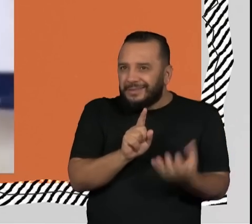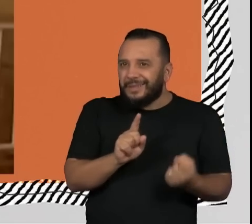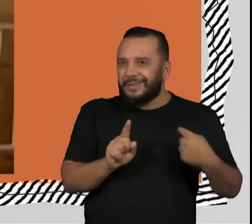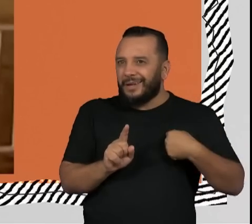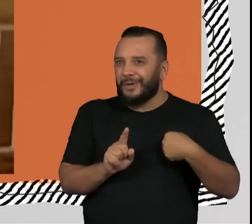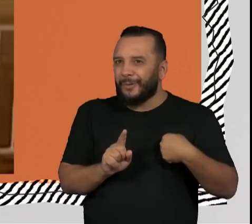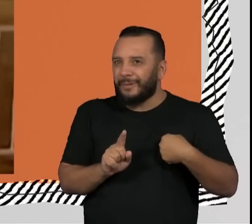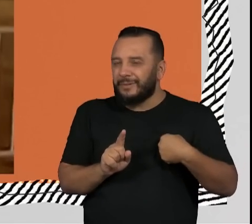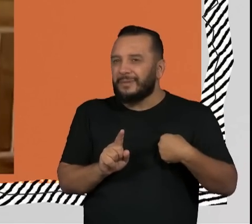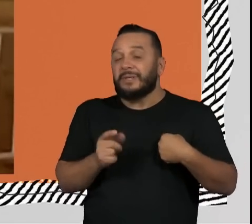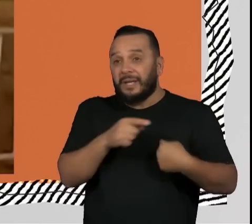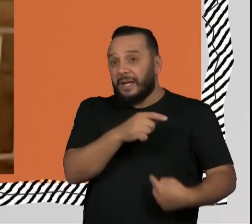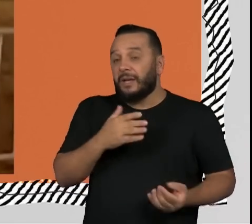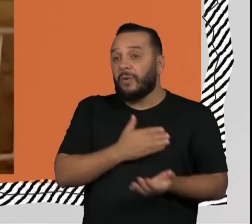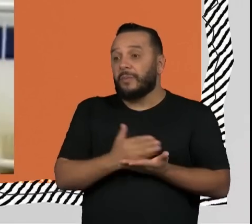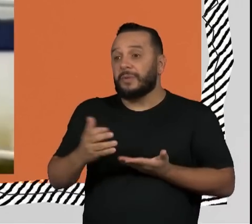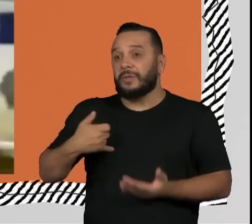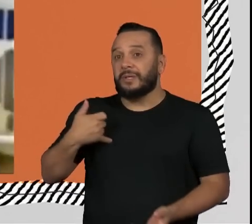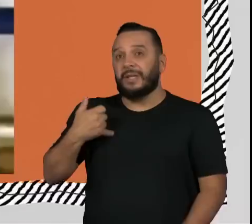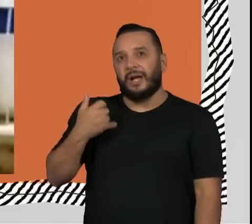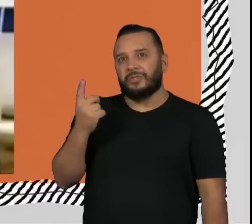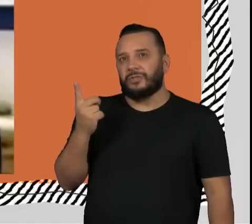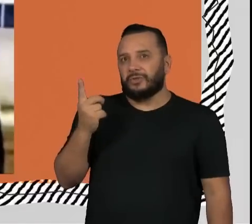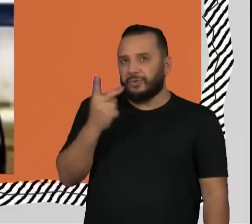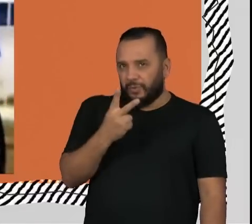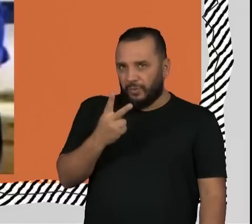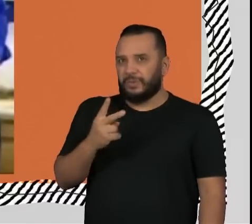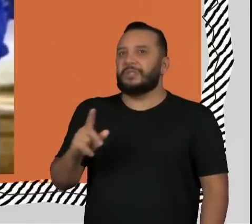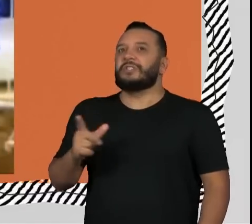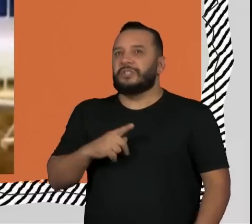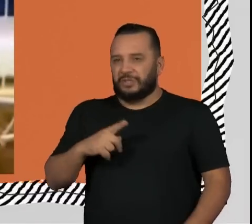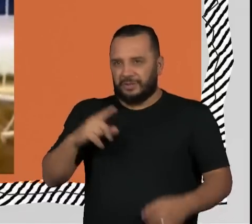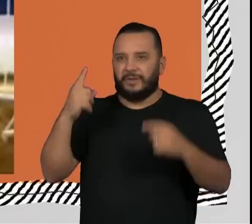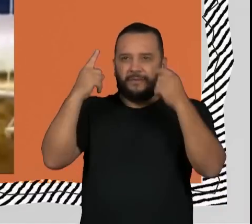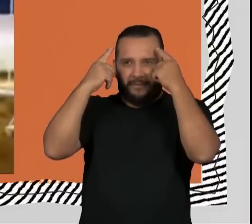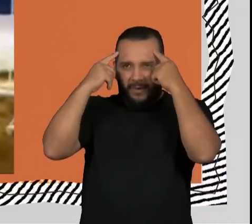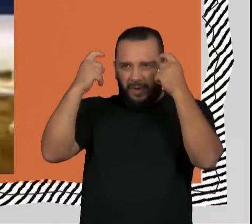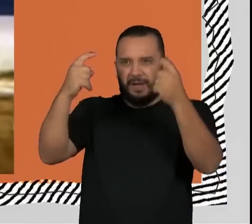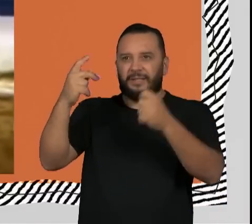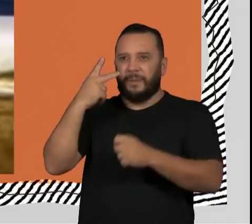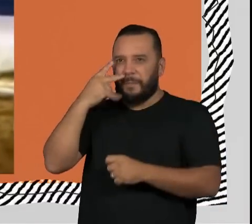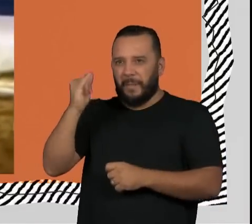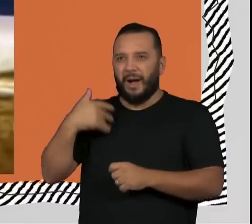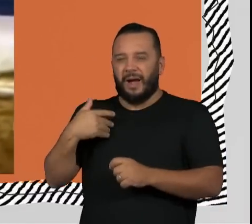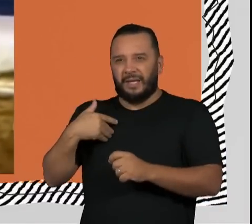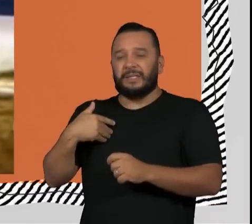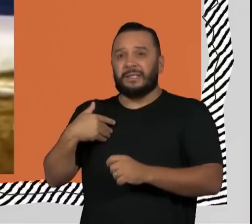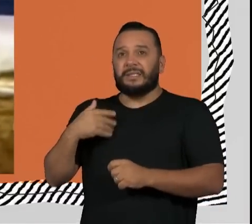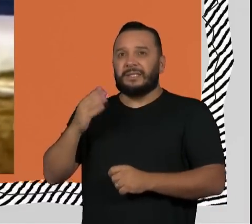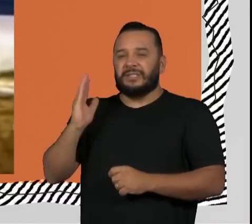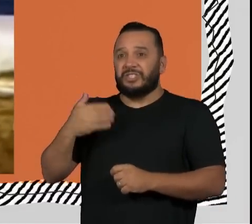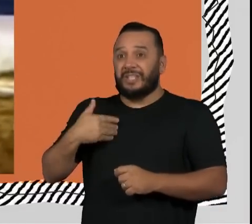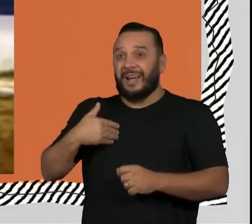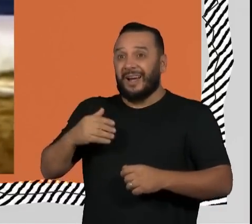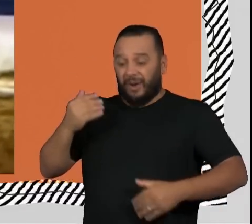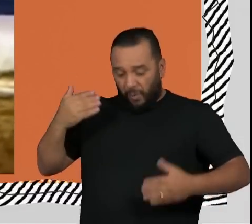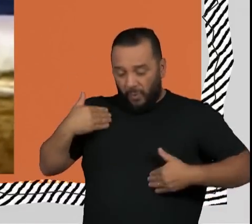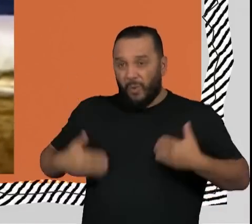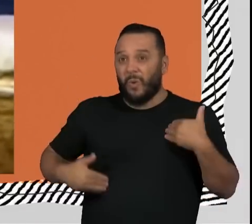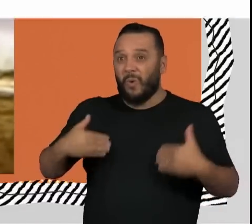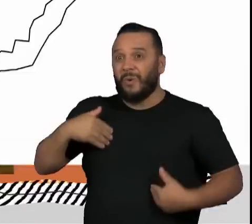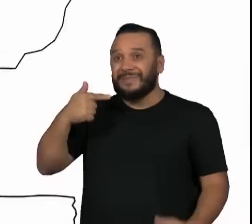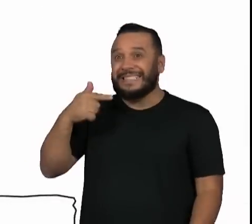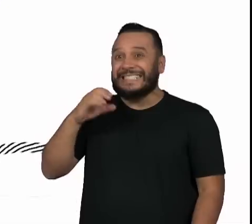com 12 anos de idade. Tinha sofrido muita violência do pai, enfim, tem mais de 70 ossos quebrados